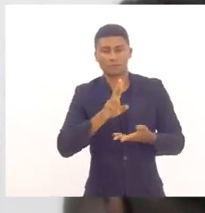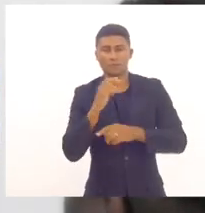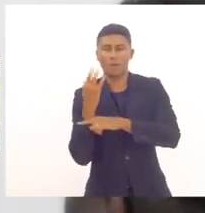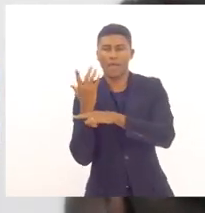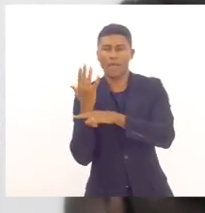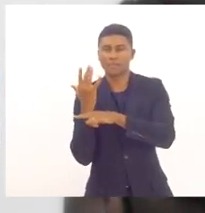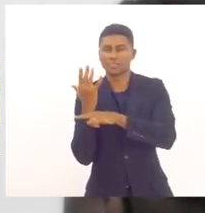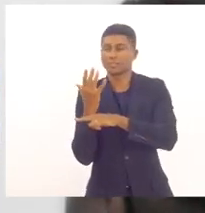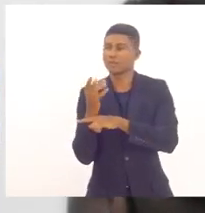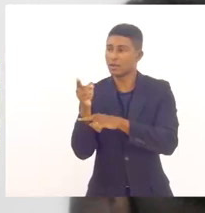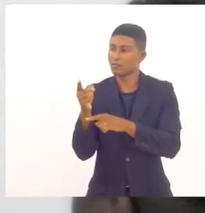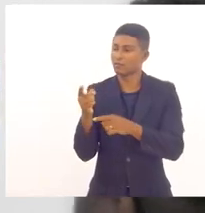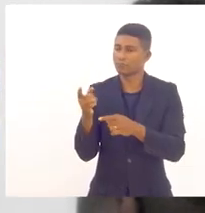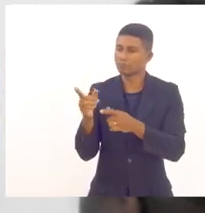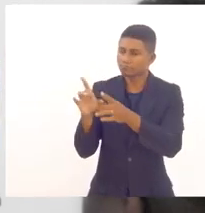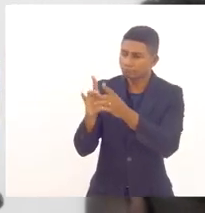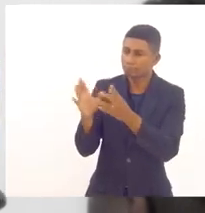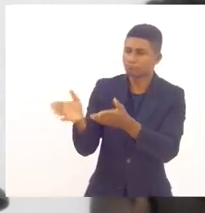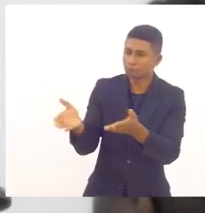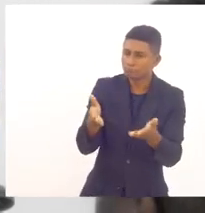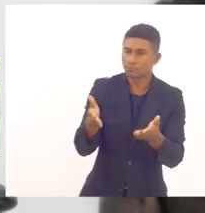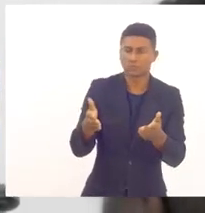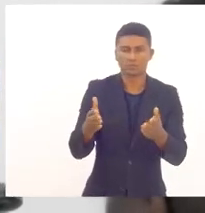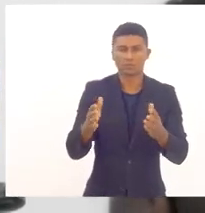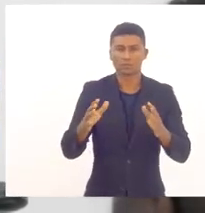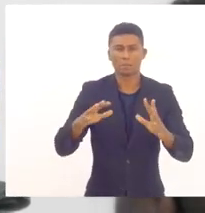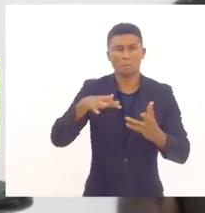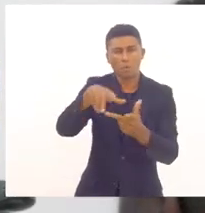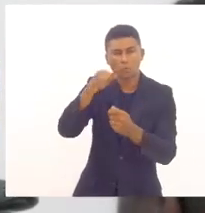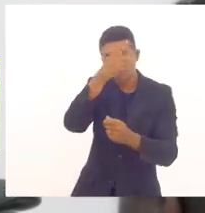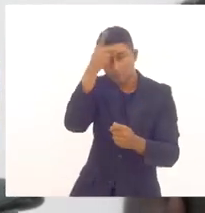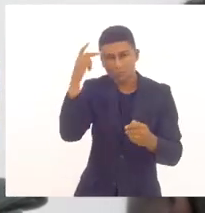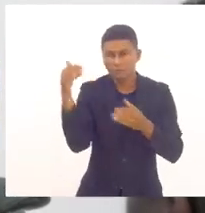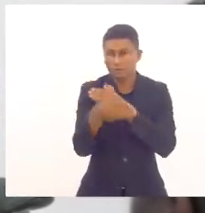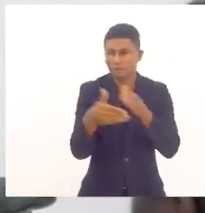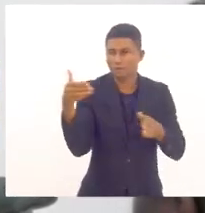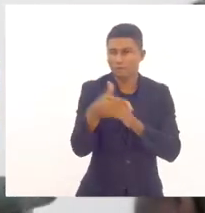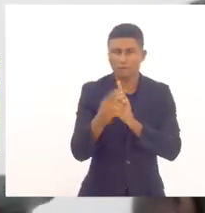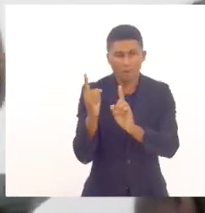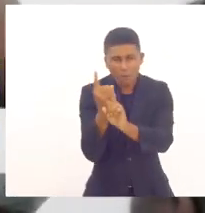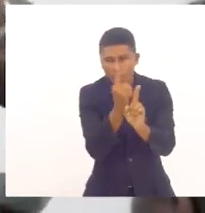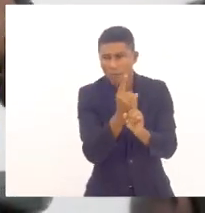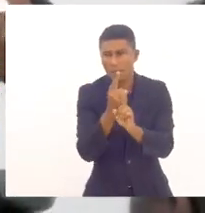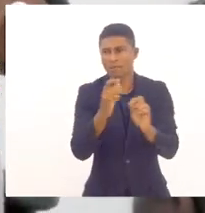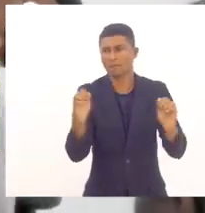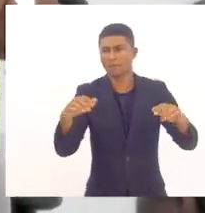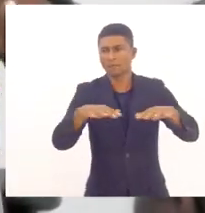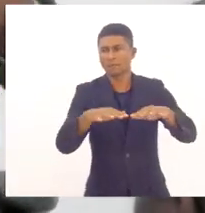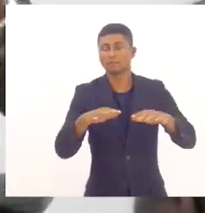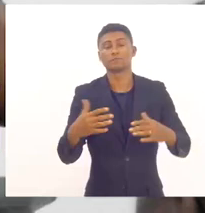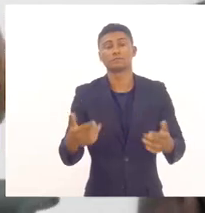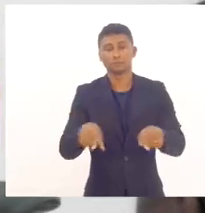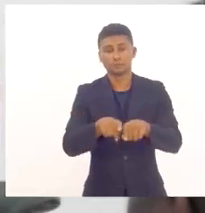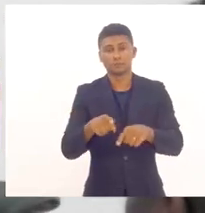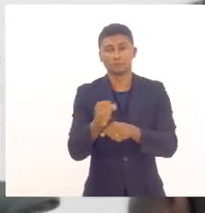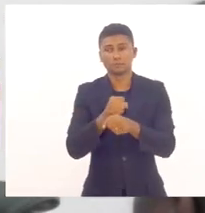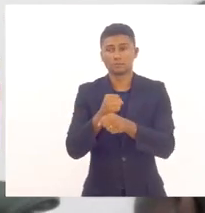Primeiro, quando chegou aqui. Aqui, a Conserje, nós fizemos há anos